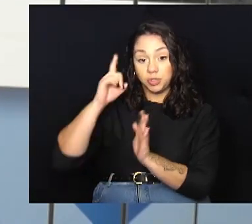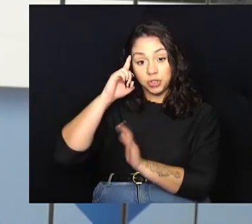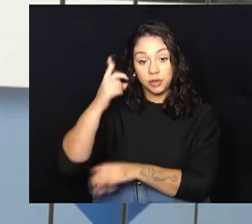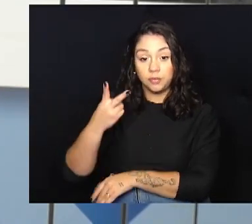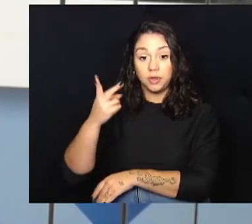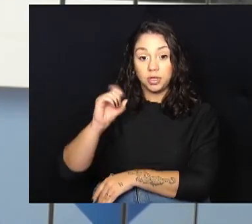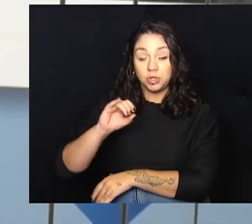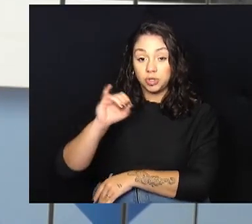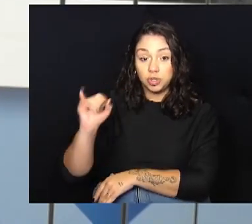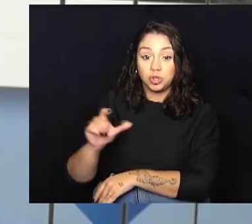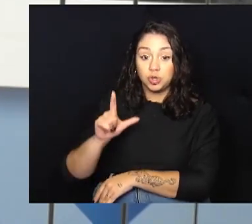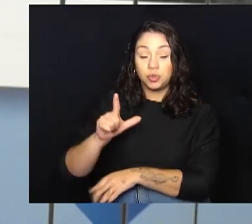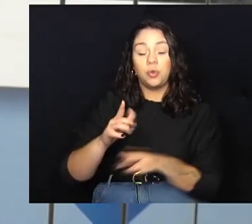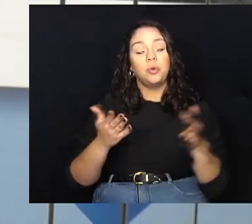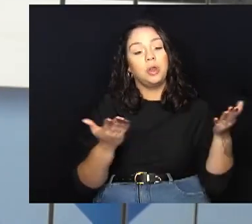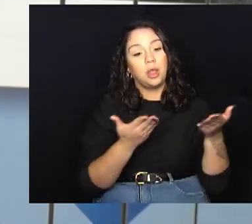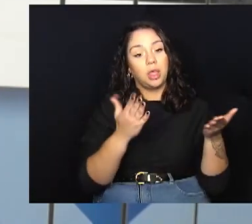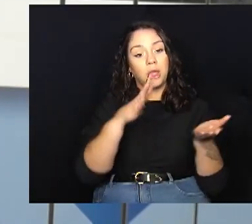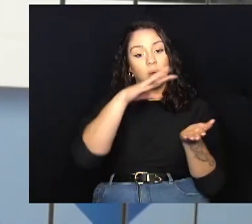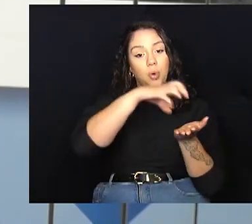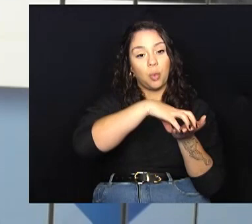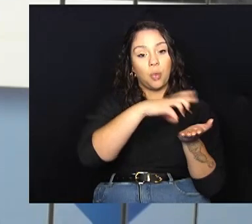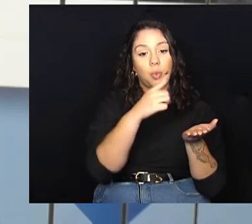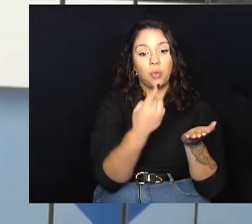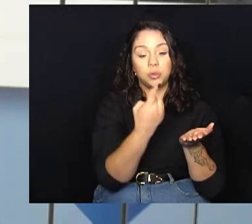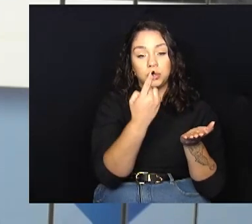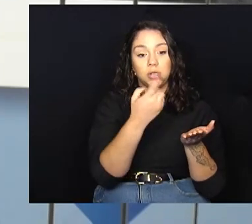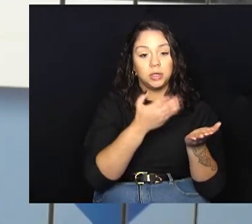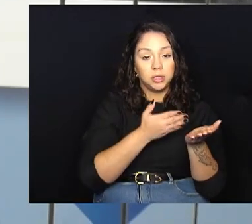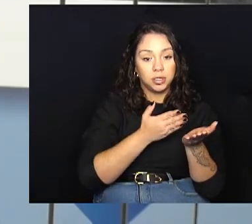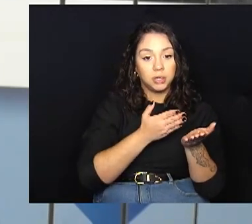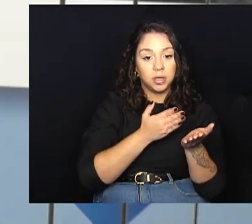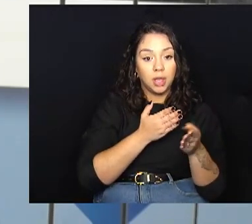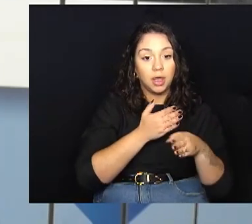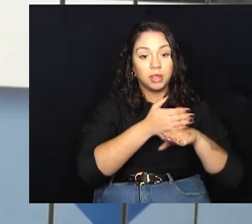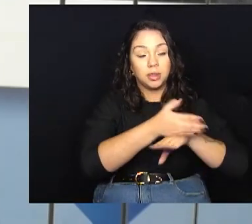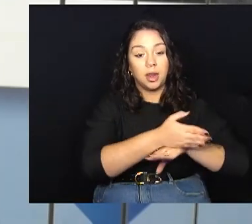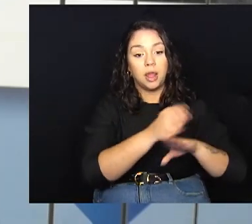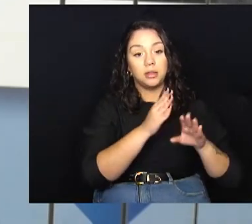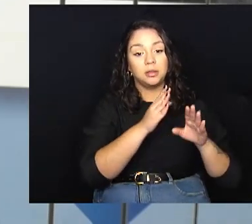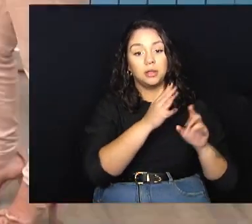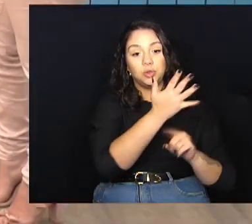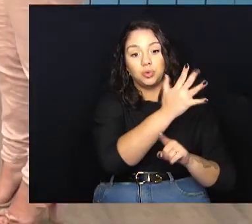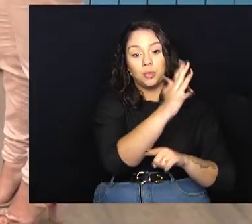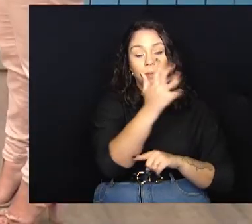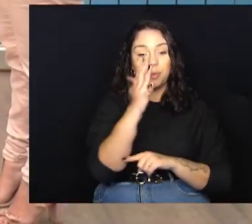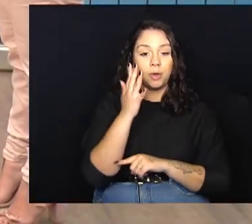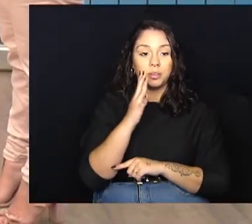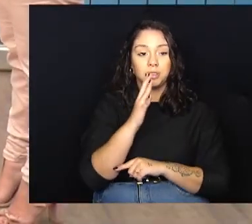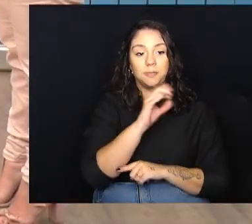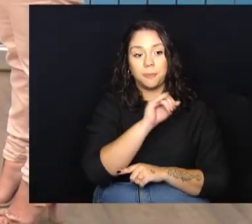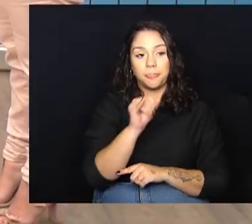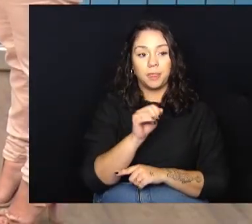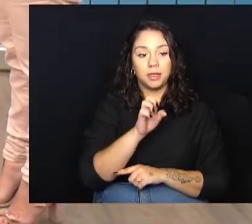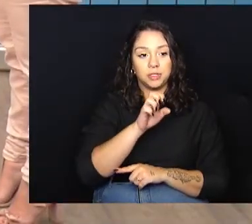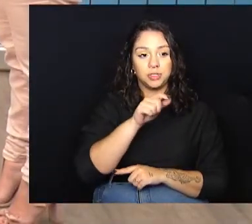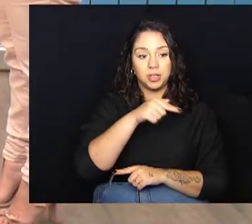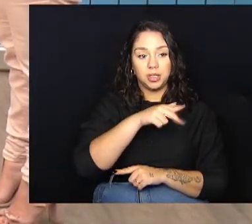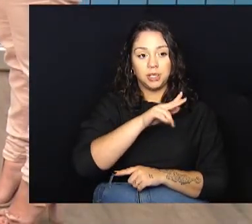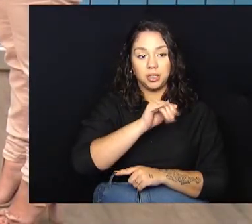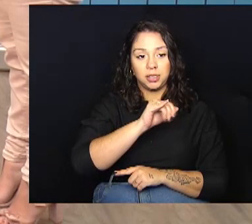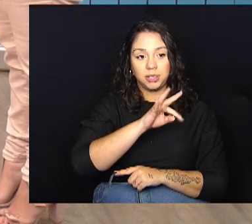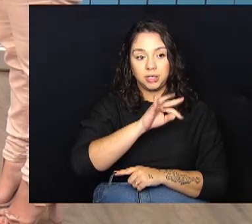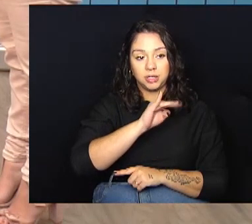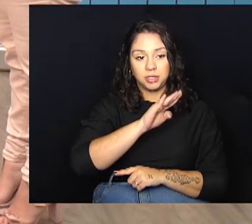nós temos já a unidade que está na entrada do Bosque do Jequitibá Muito obrigado pelas notícias